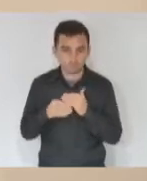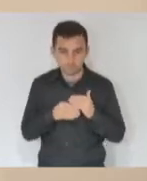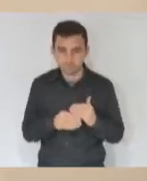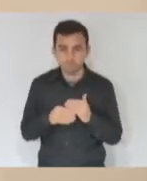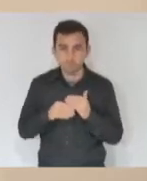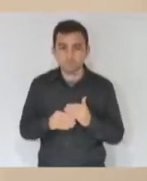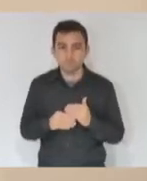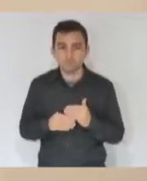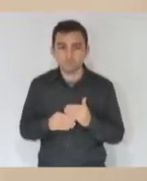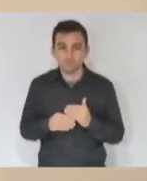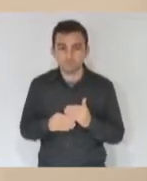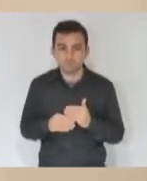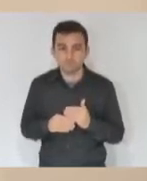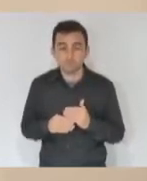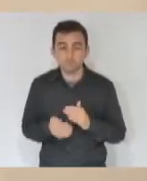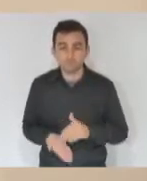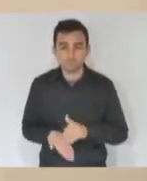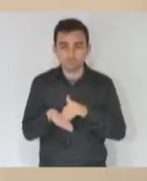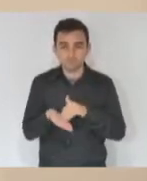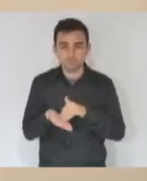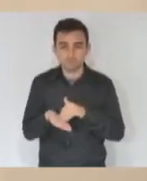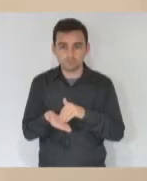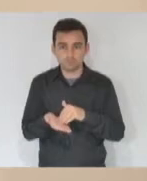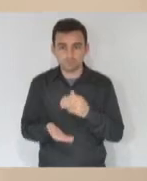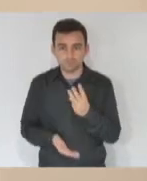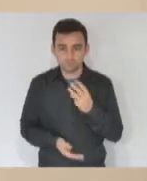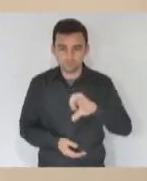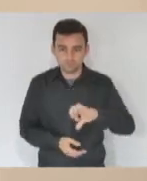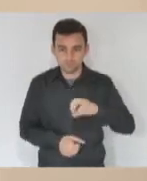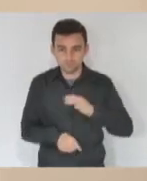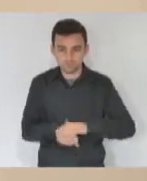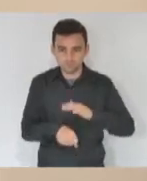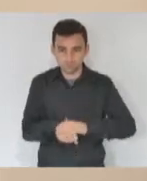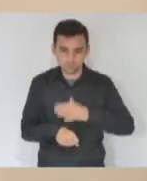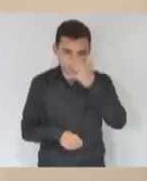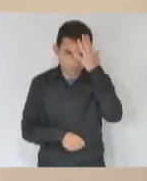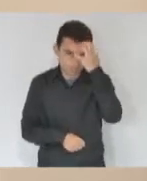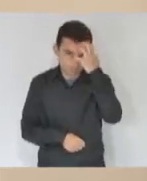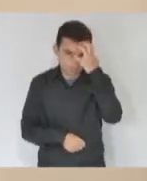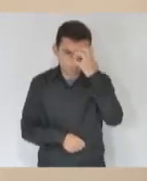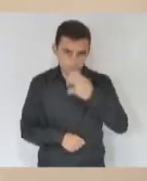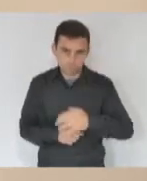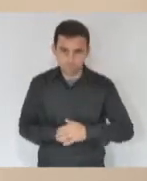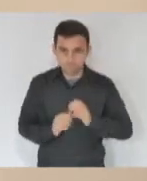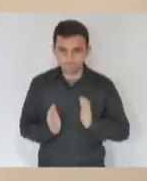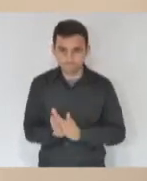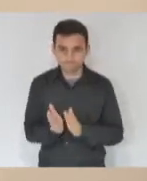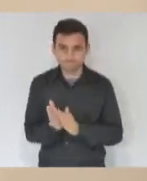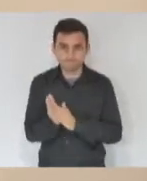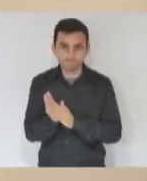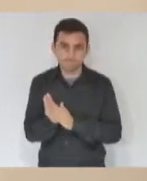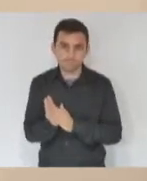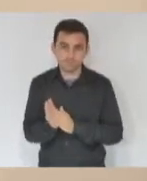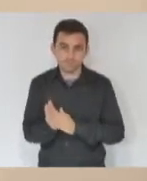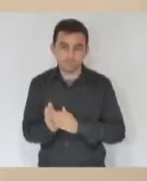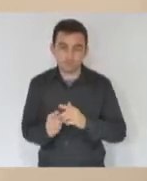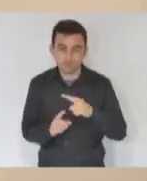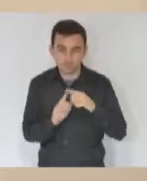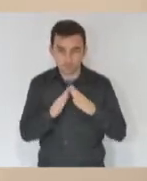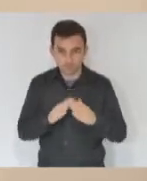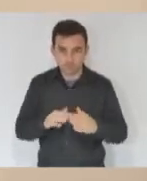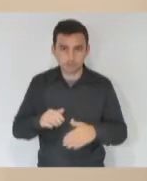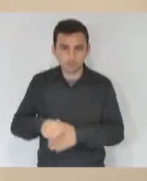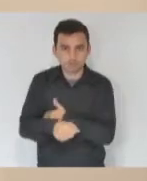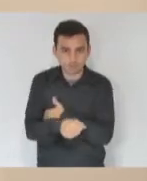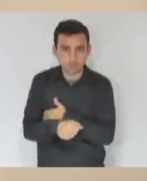por unanimidade. Moções. Moção 39, autoria deputado Ismael dos Santos, aplaudindo a Igreja Evangélica Assembleia de Deus no município de